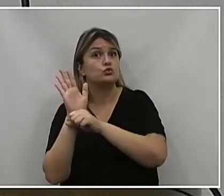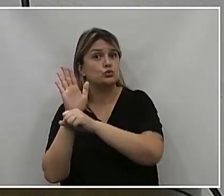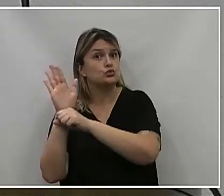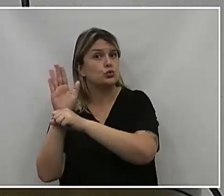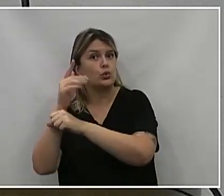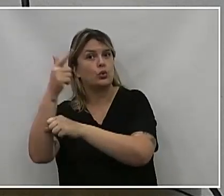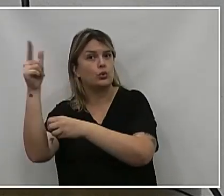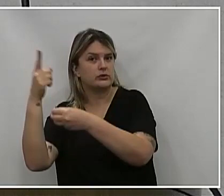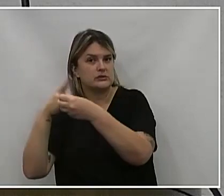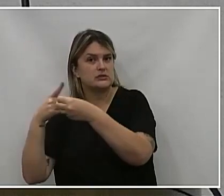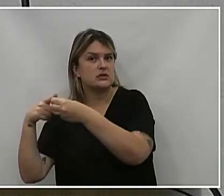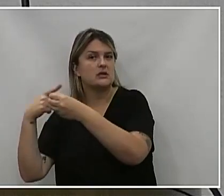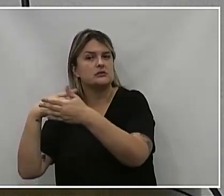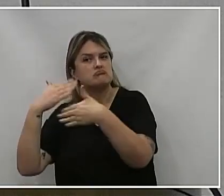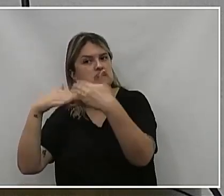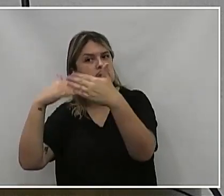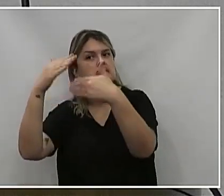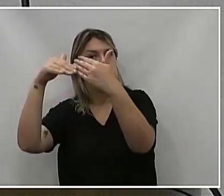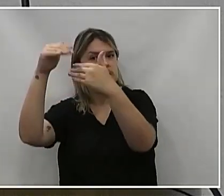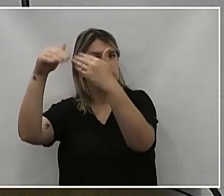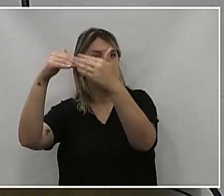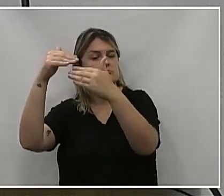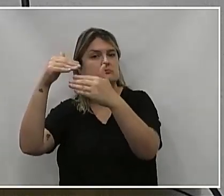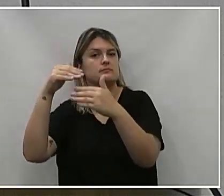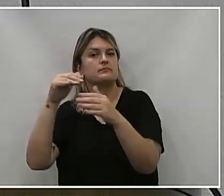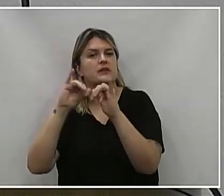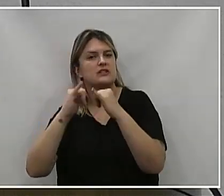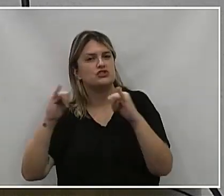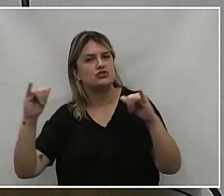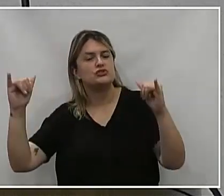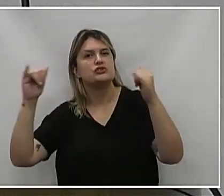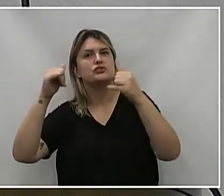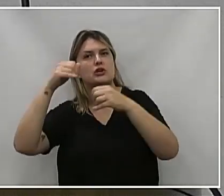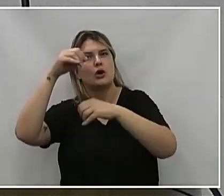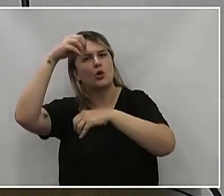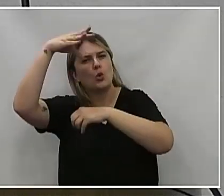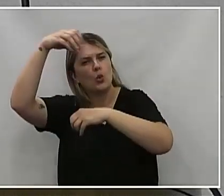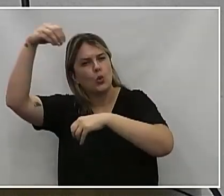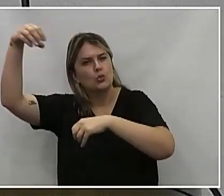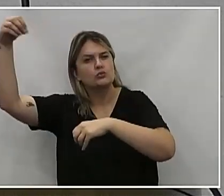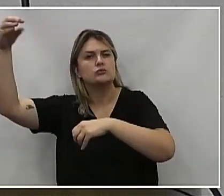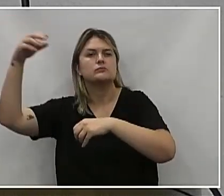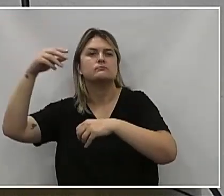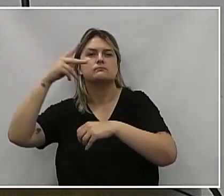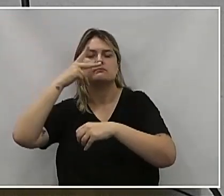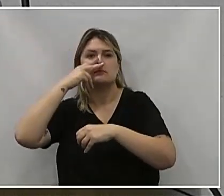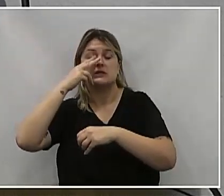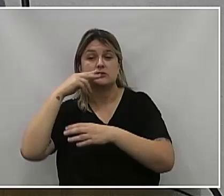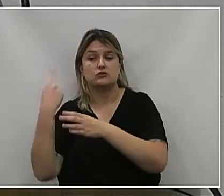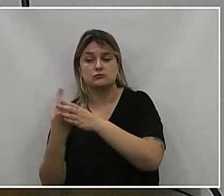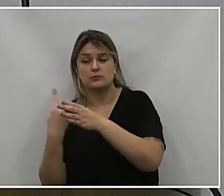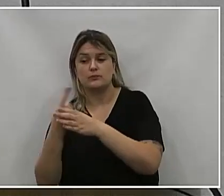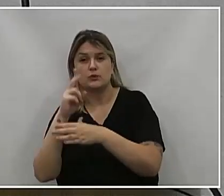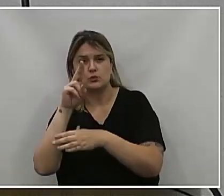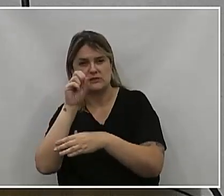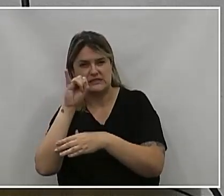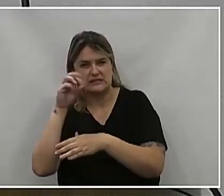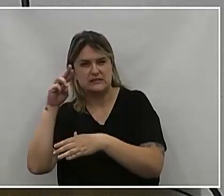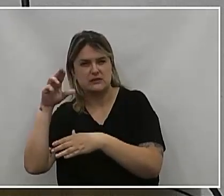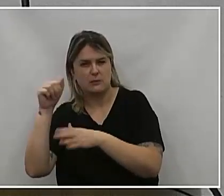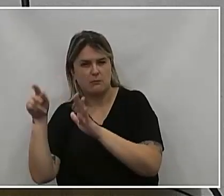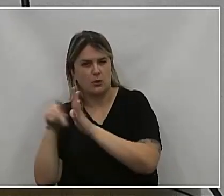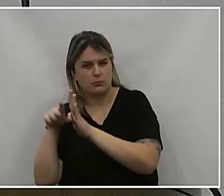muitos municípios a evoluírem na parte de eficiência energética, com iluminação, com usinas fotovoltaicas e tudo